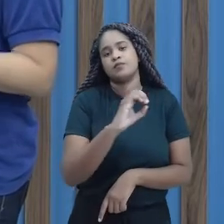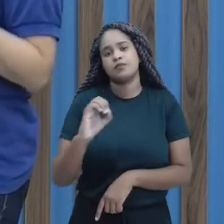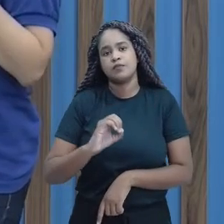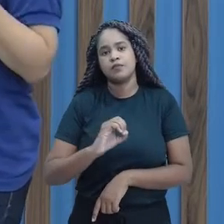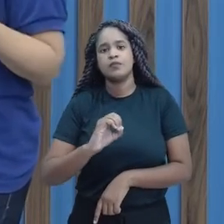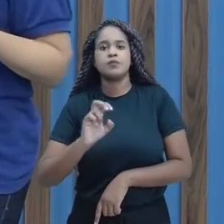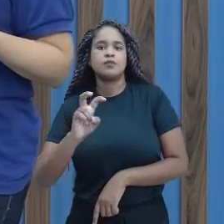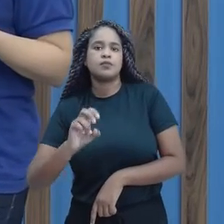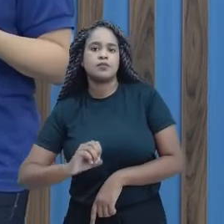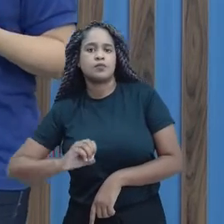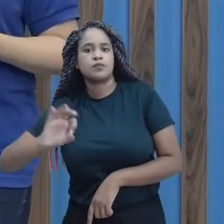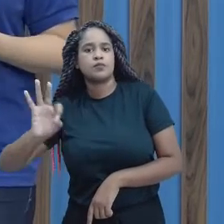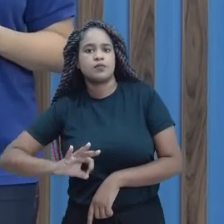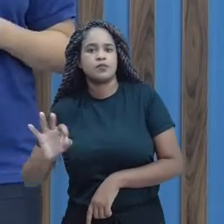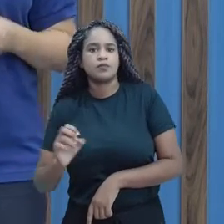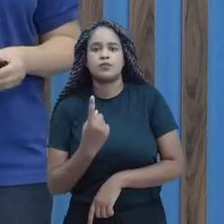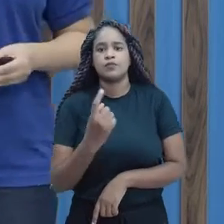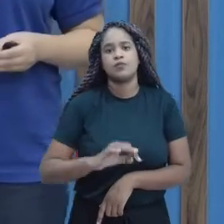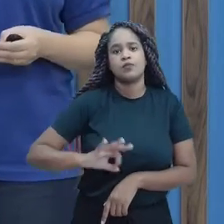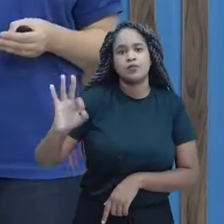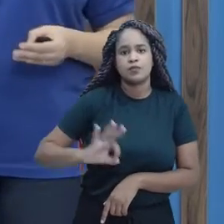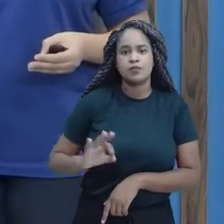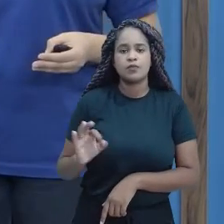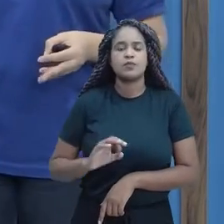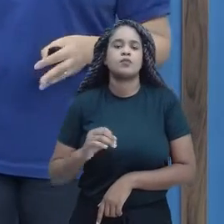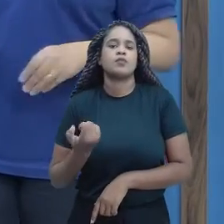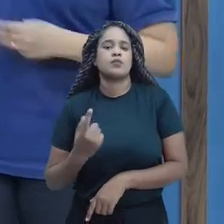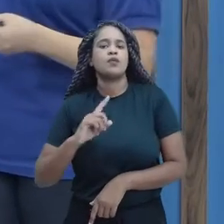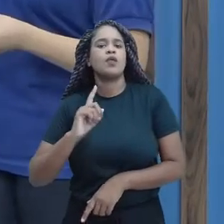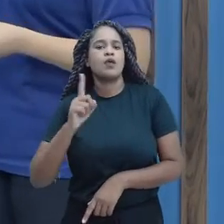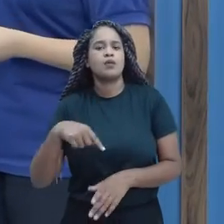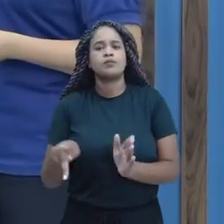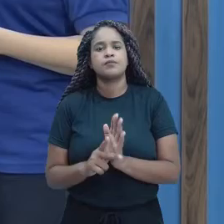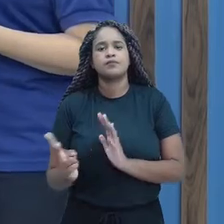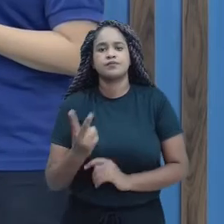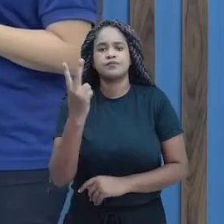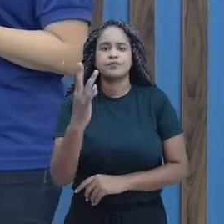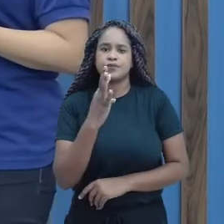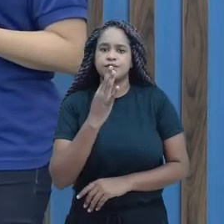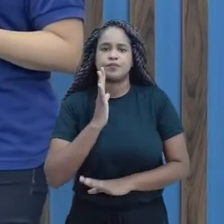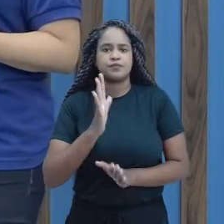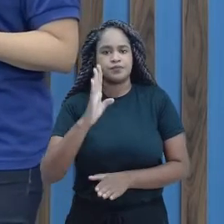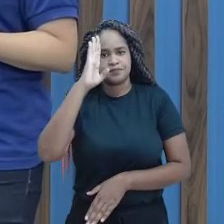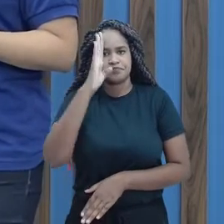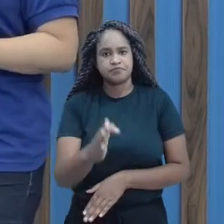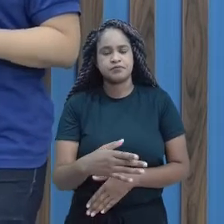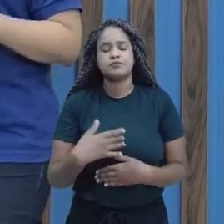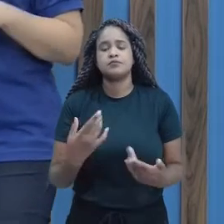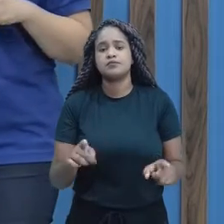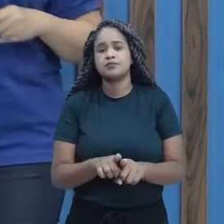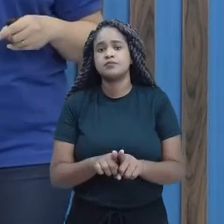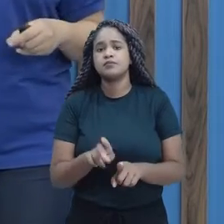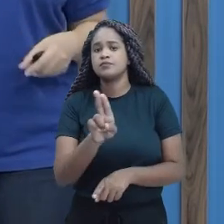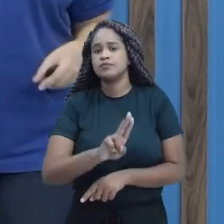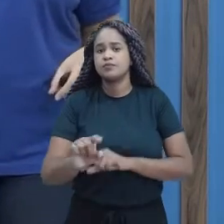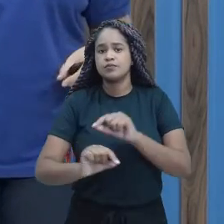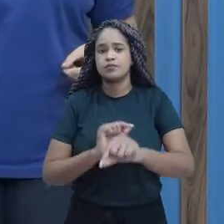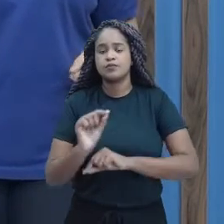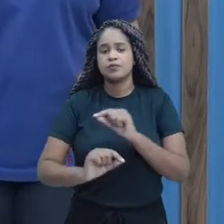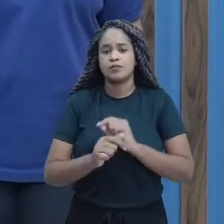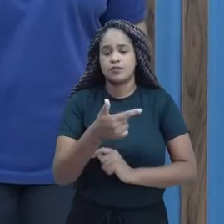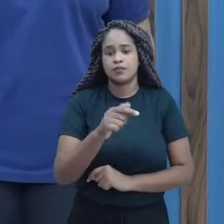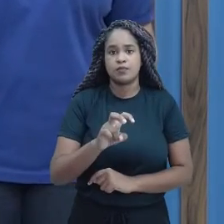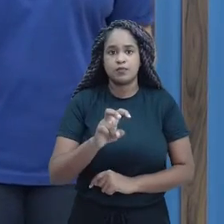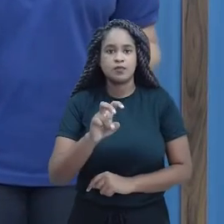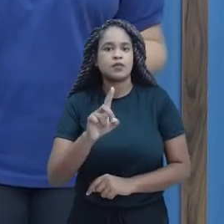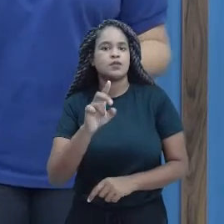50%, né, do 1%, que são valores mais objetivos, mas, por exemplo, a gente utilizou a relação do 25, que era